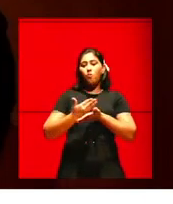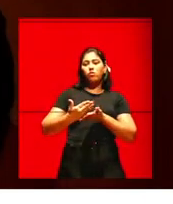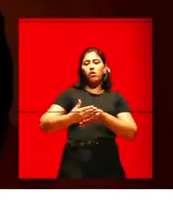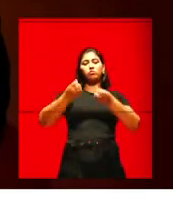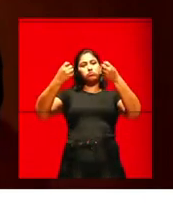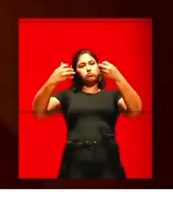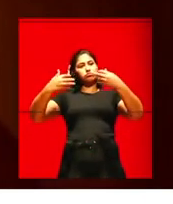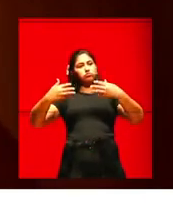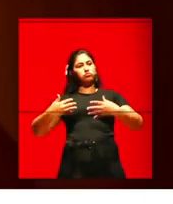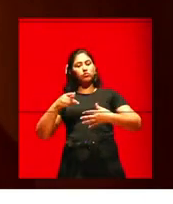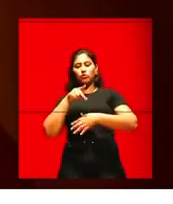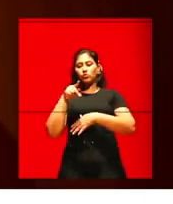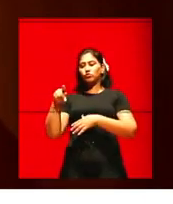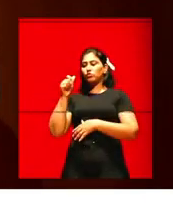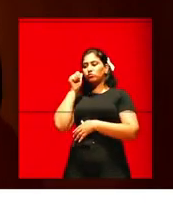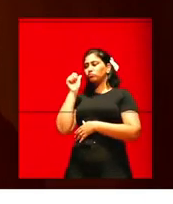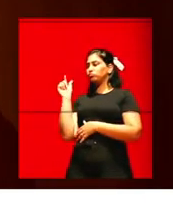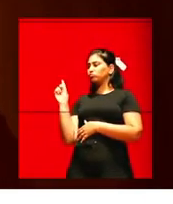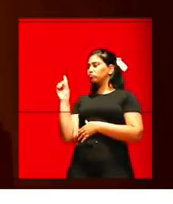Professora?